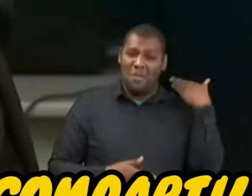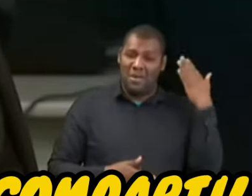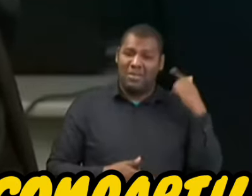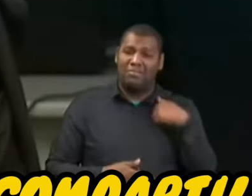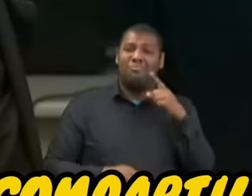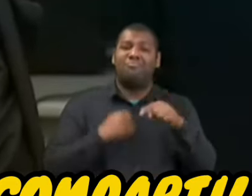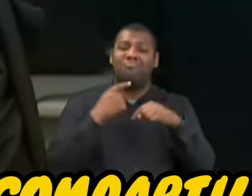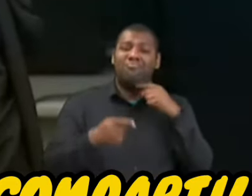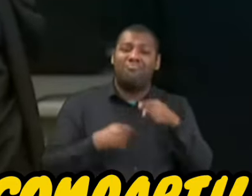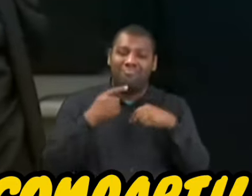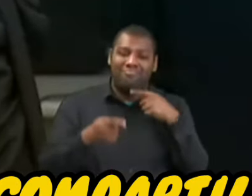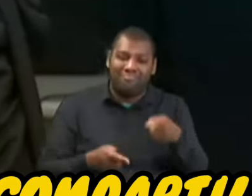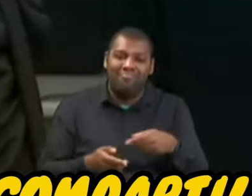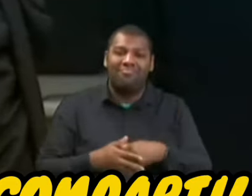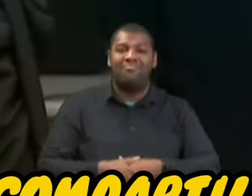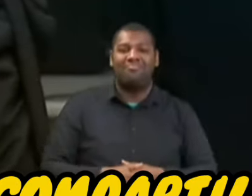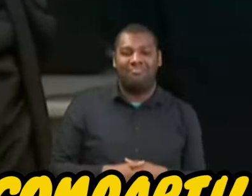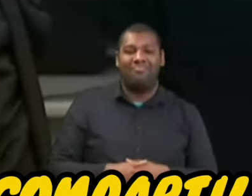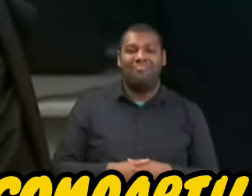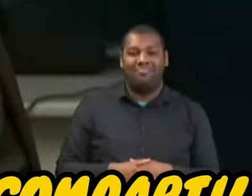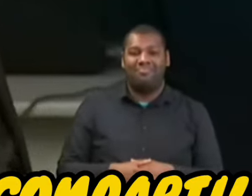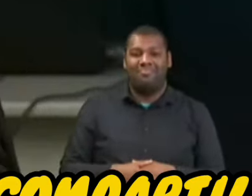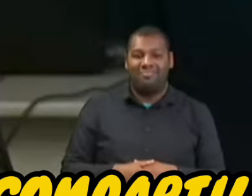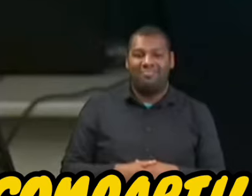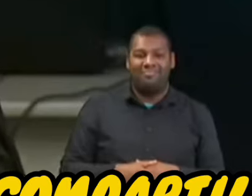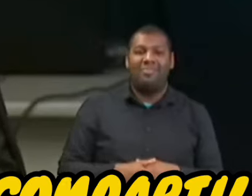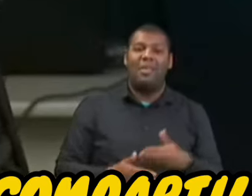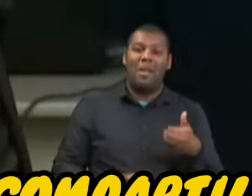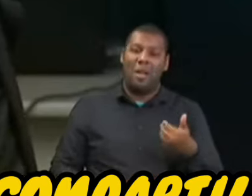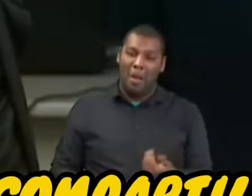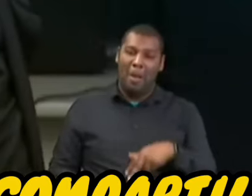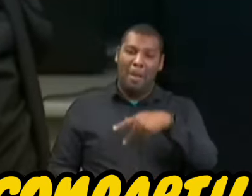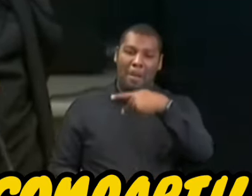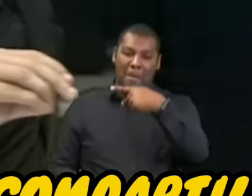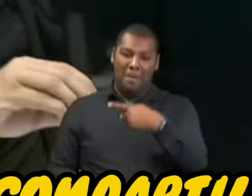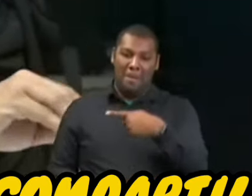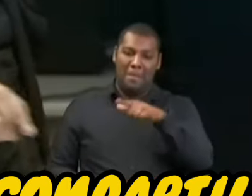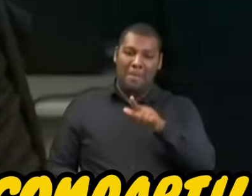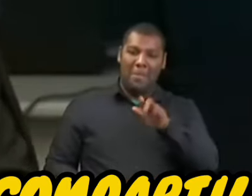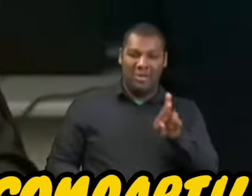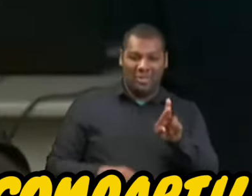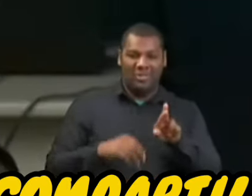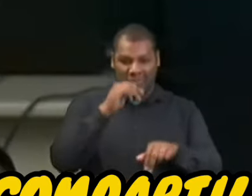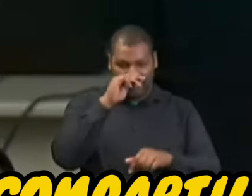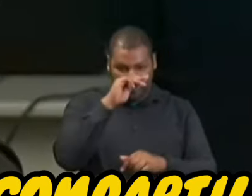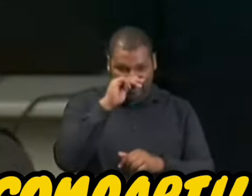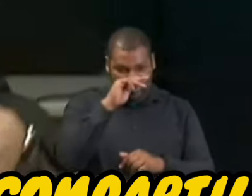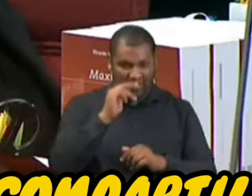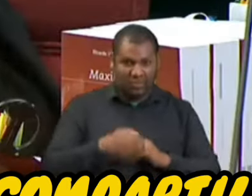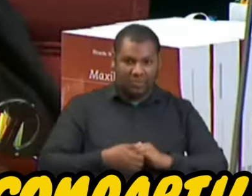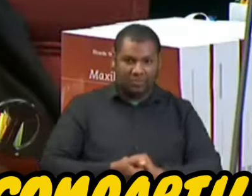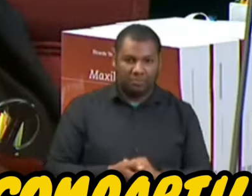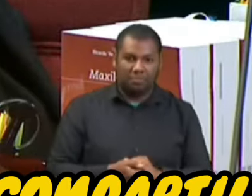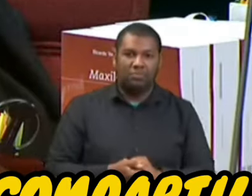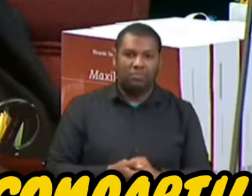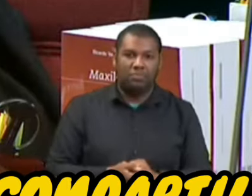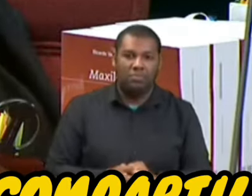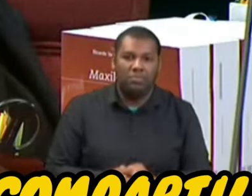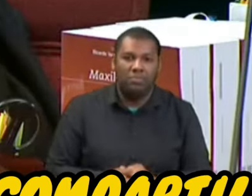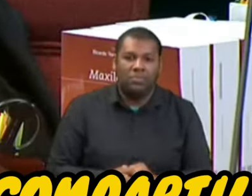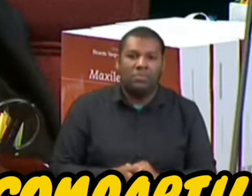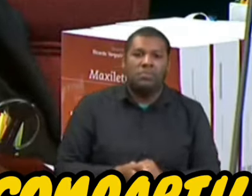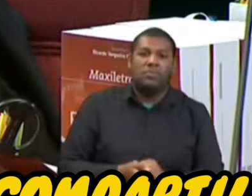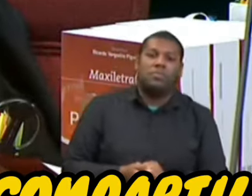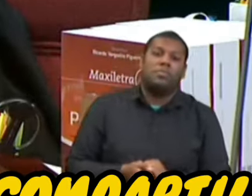aquele boi velho sem anistia pra golpista. Que o bolsonarista já fica logo com as pernas trêmula, meu velho. E o preço da carne